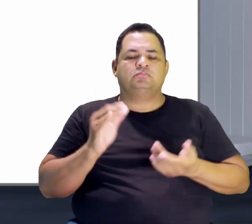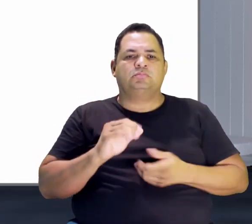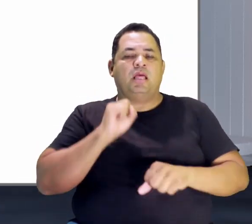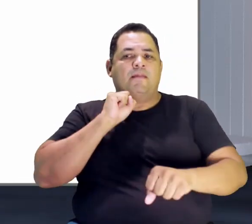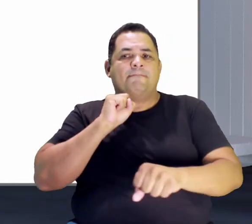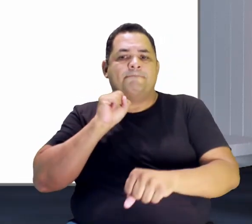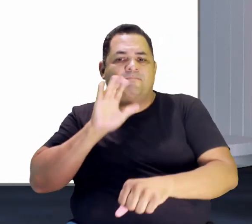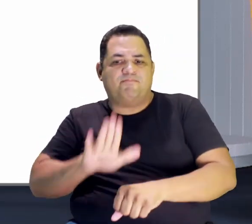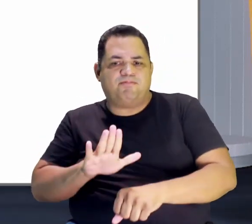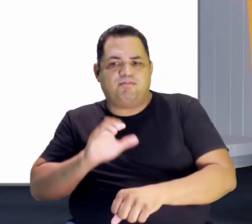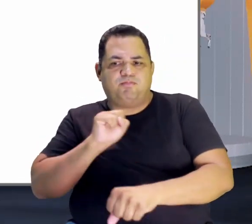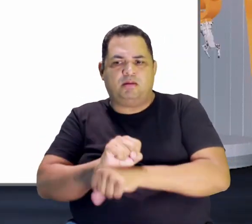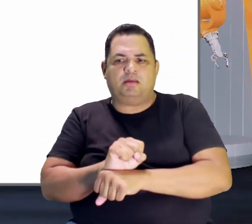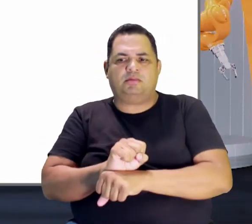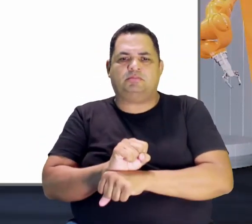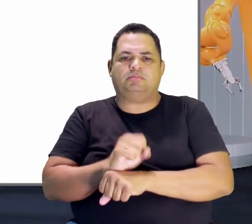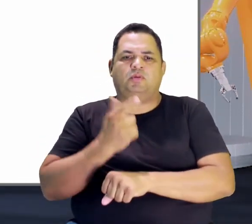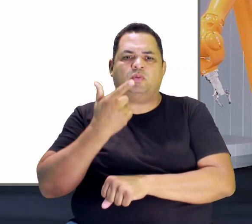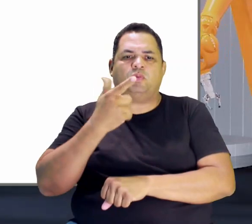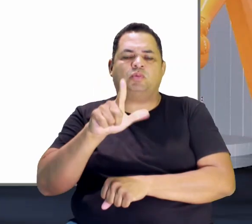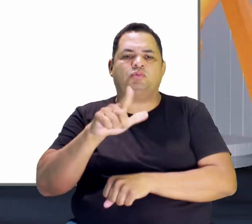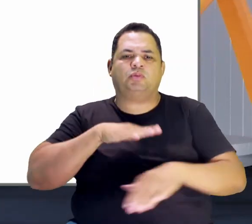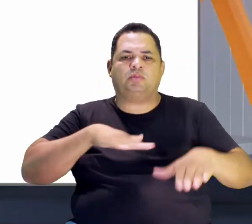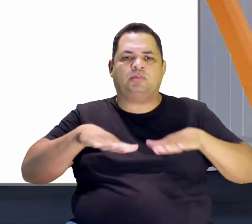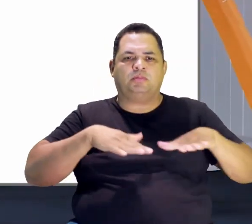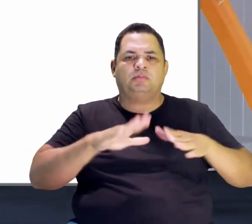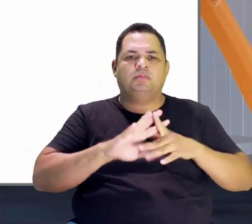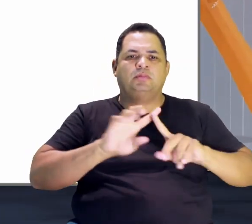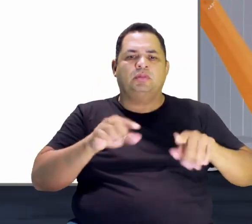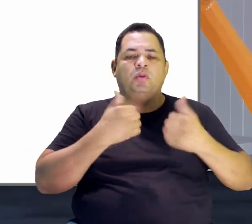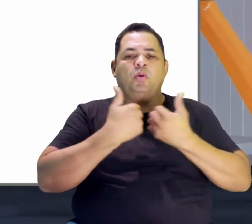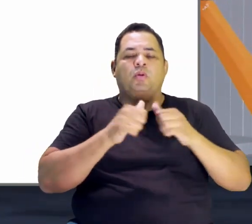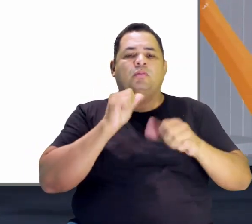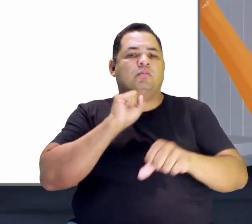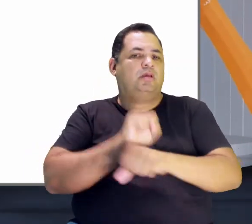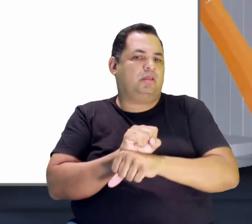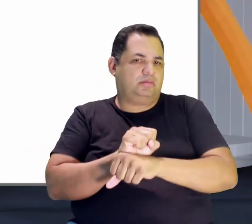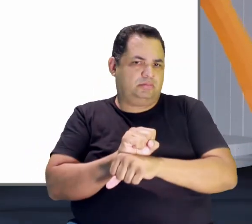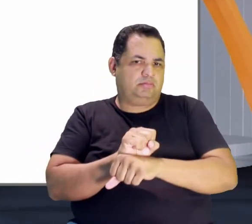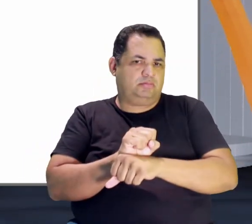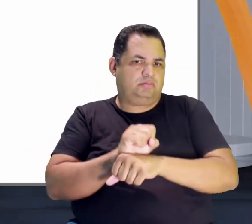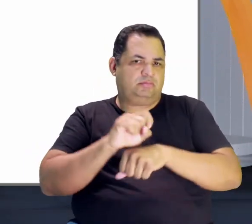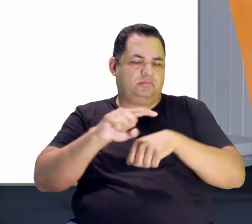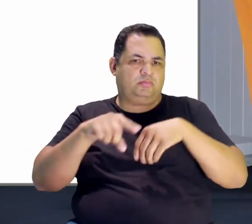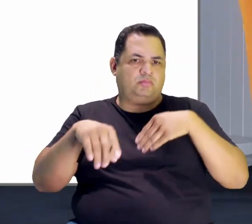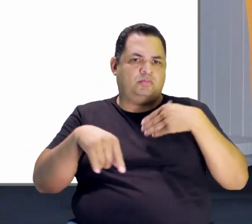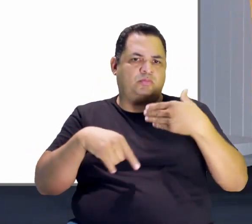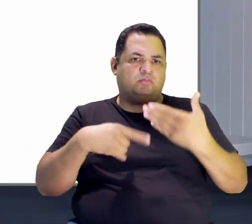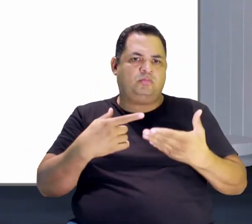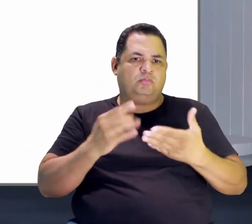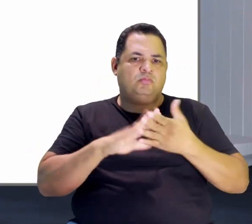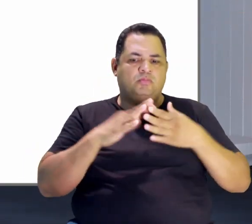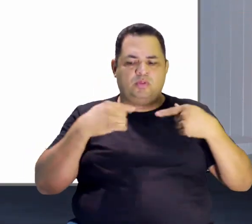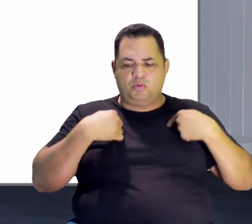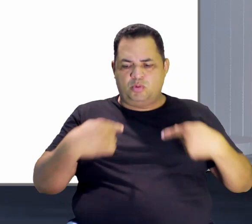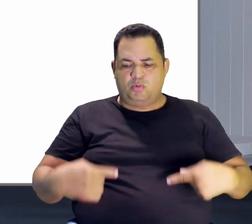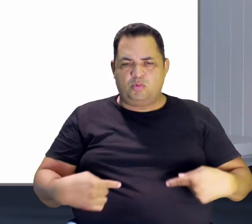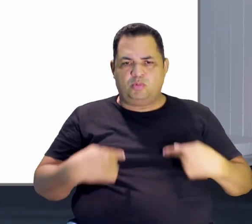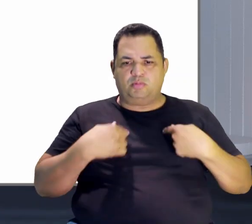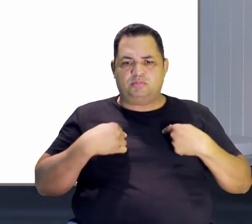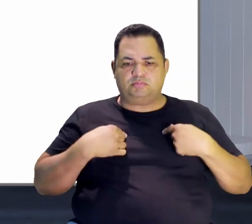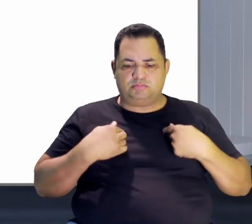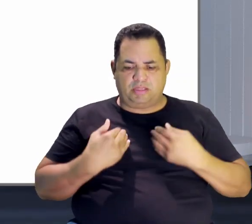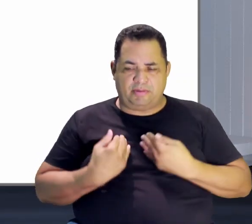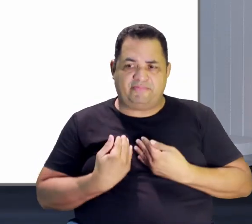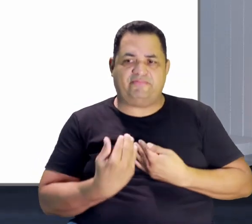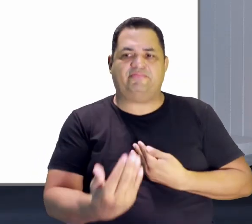freia. A sua tendência é continuar o movimento, só que o ônibus para, aí agora o corpo é para o outro lado, que é lançado agora,